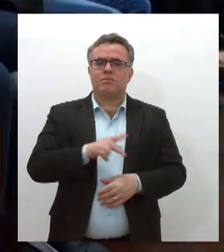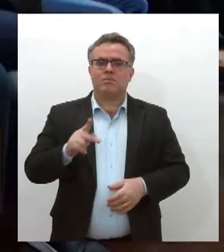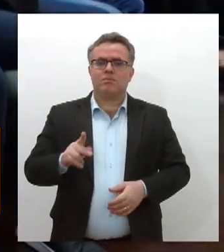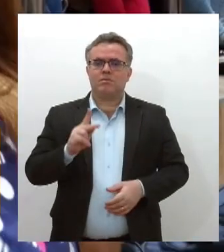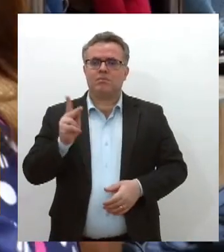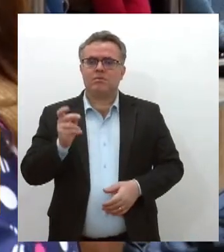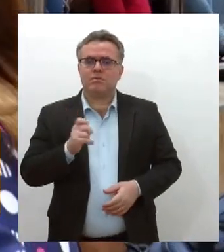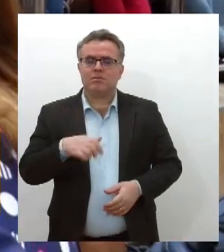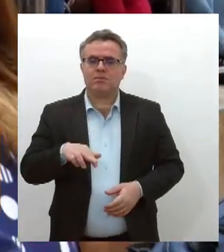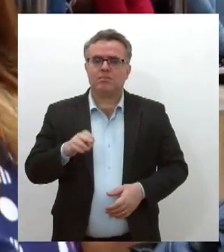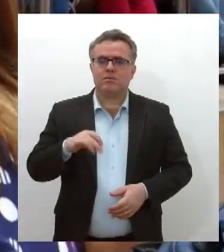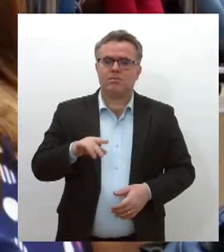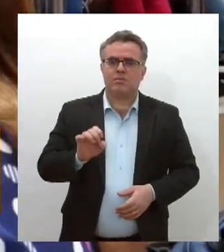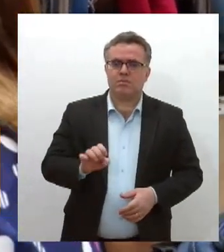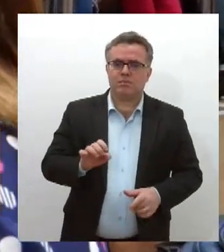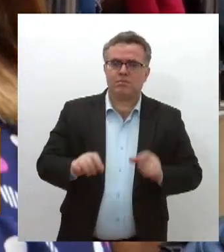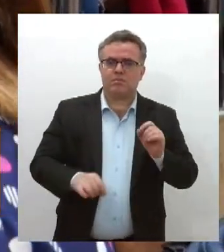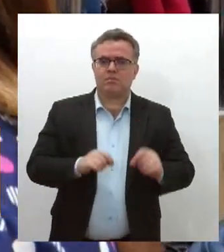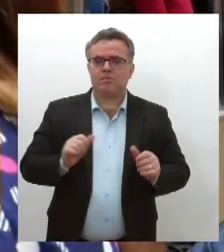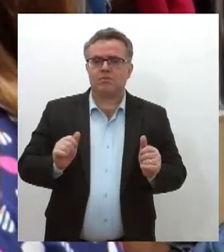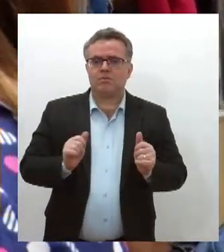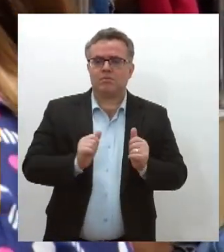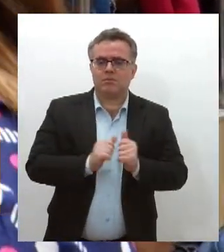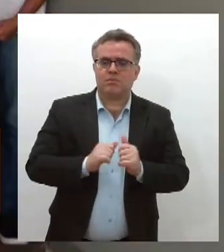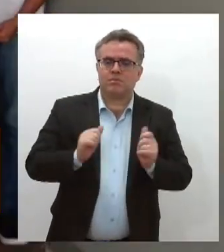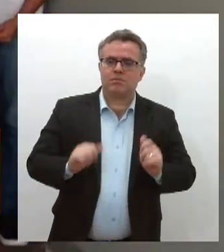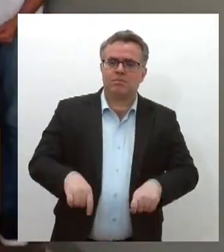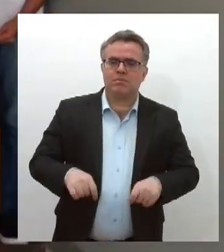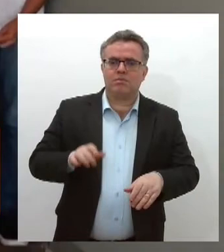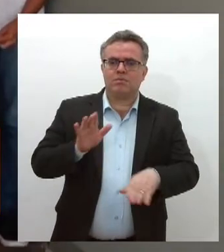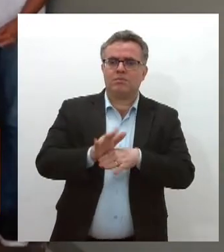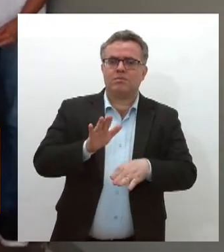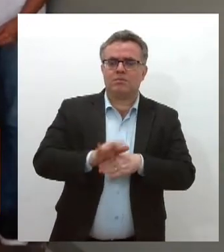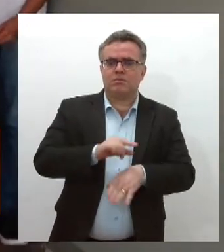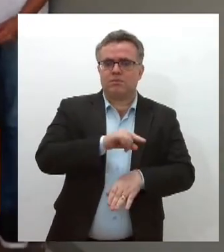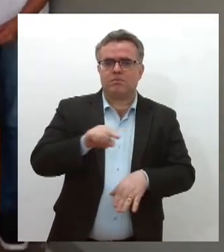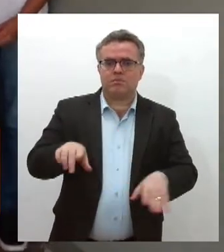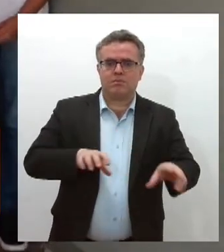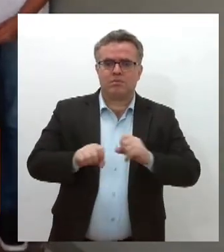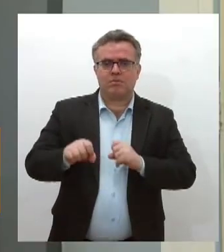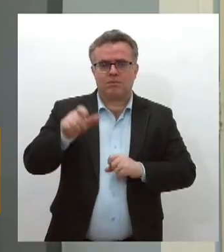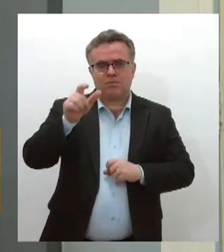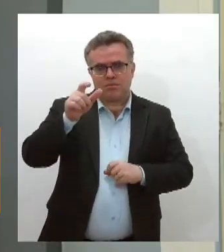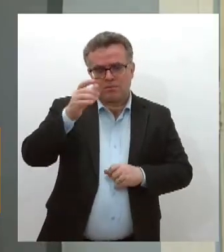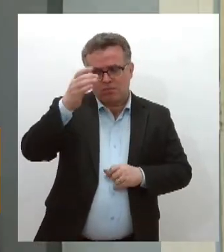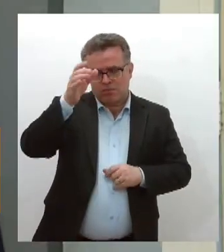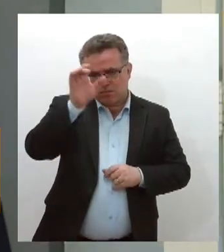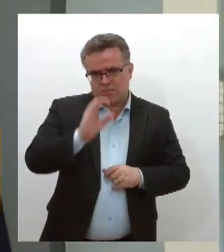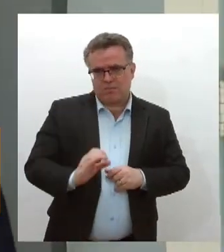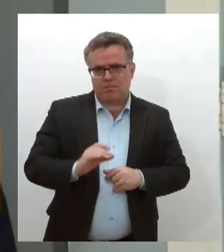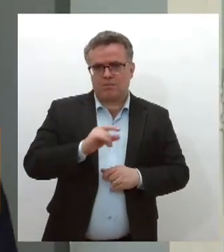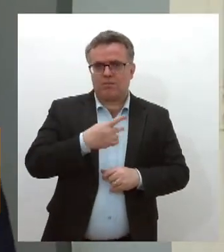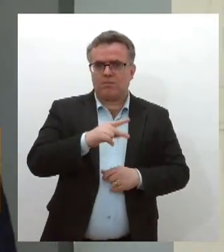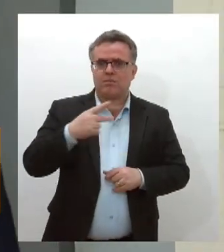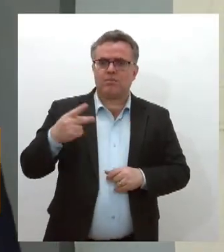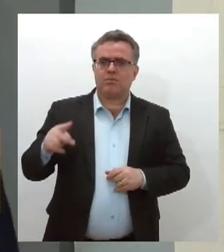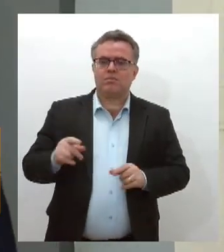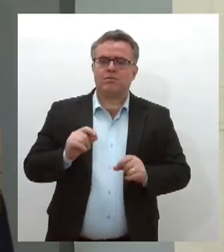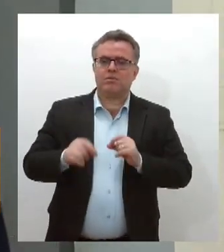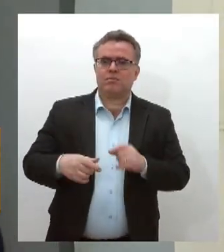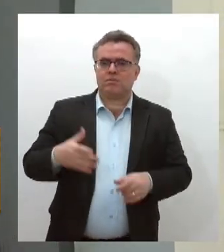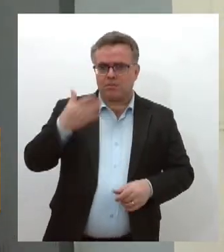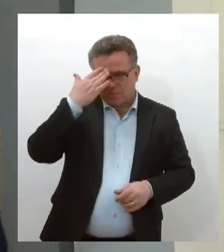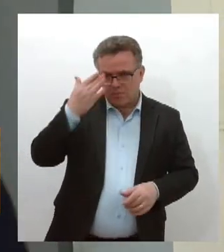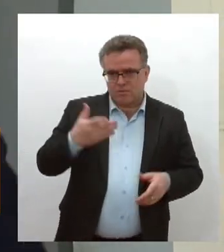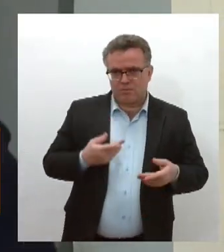acompanhou os alunos, falou que a experiência pode contribuir com a formação cidadã dos estudantes. Nós agradecemos, né, a visita,